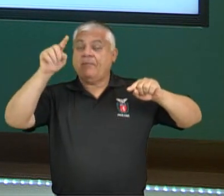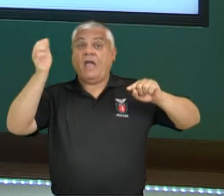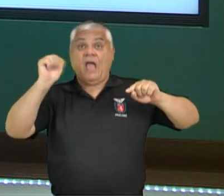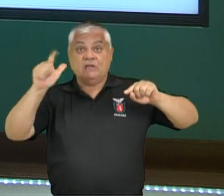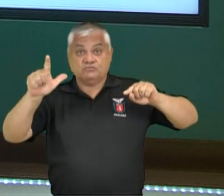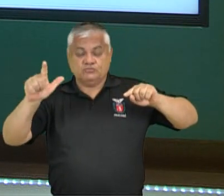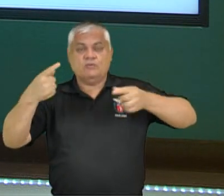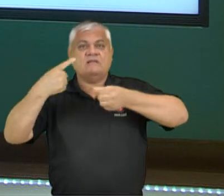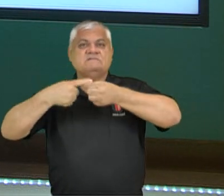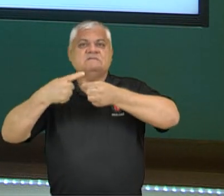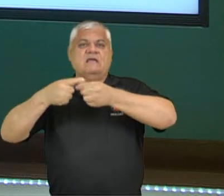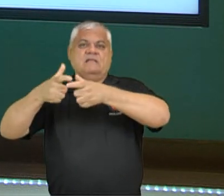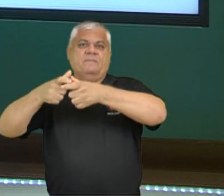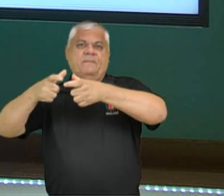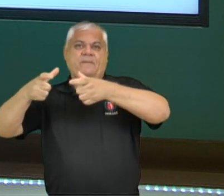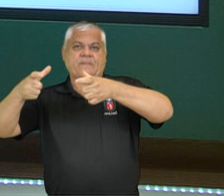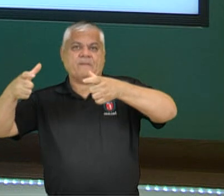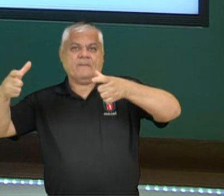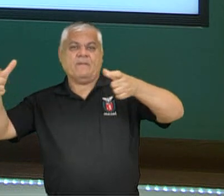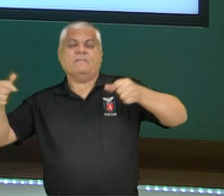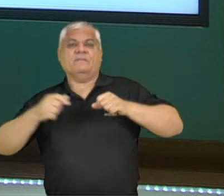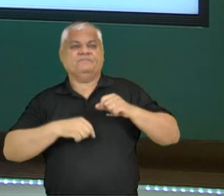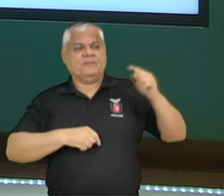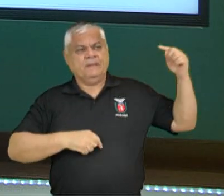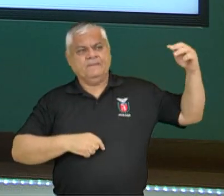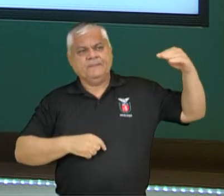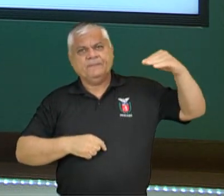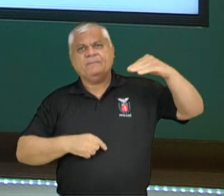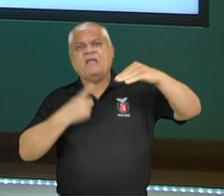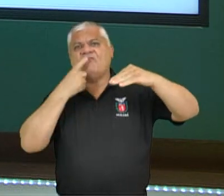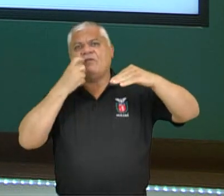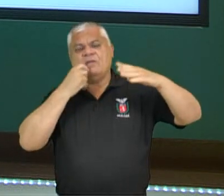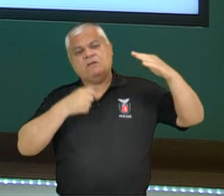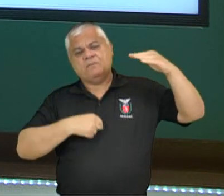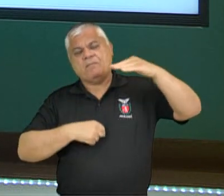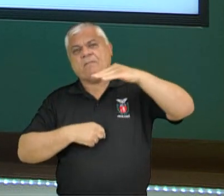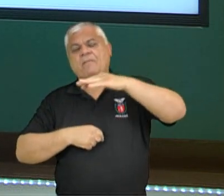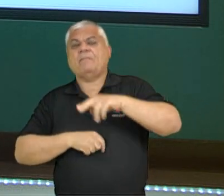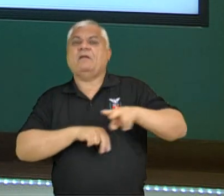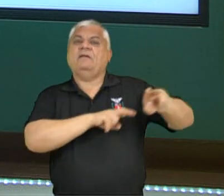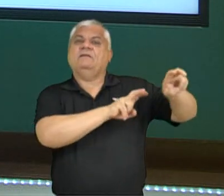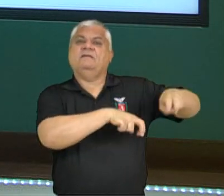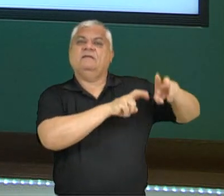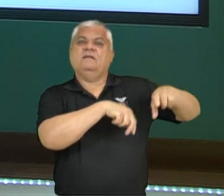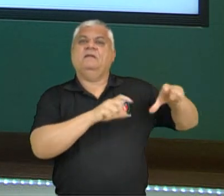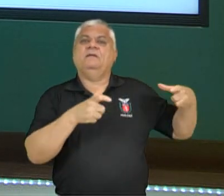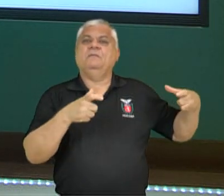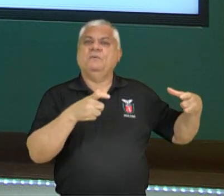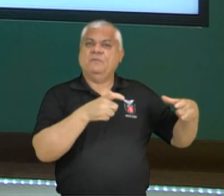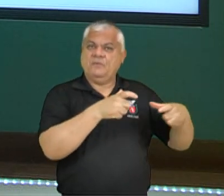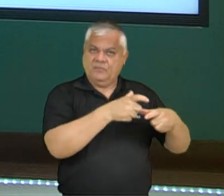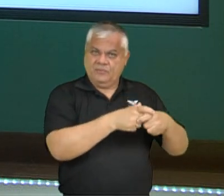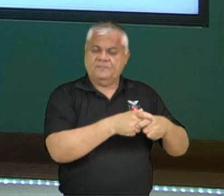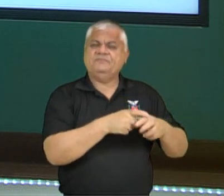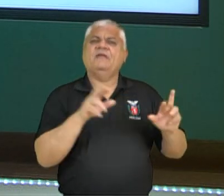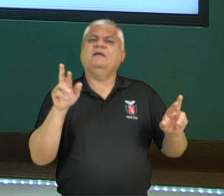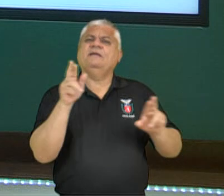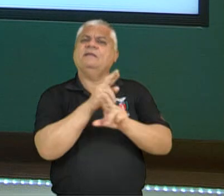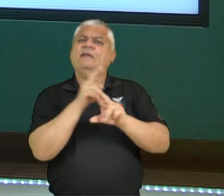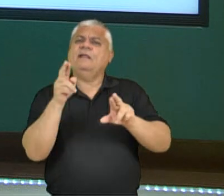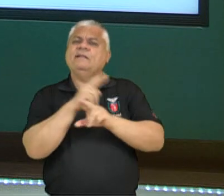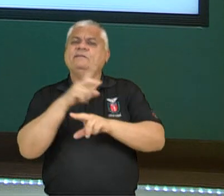enquanto a população rural diminui no estado do Paraná, quais relações nós podemos estabelecer